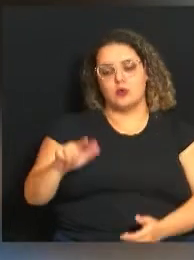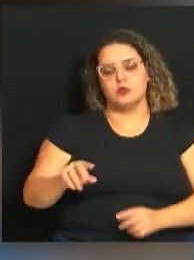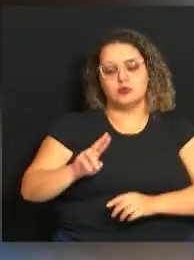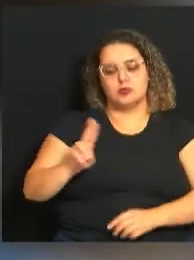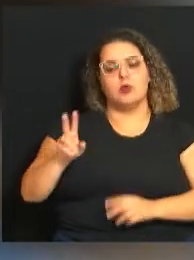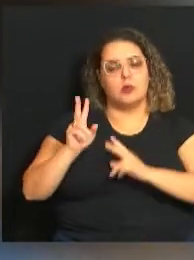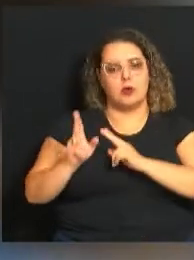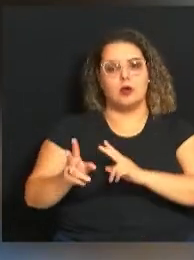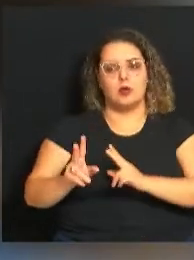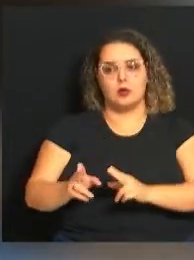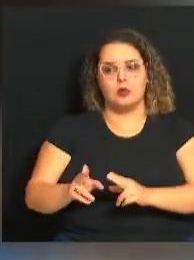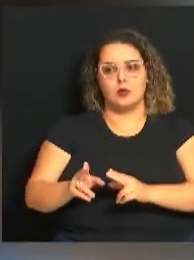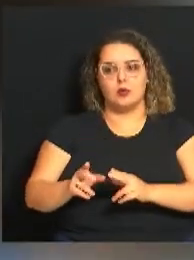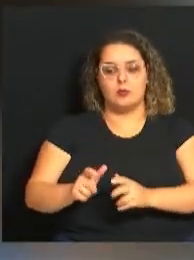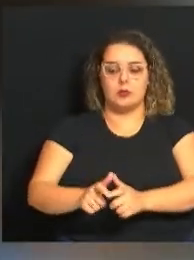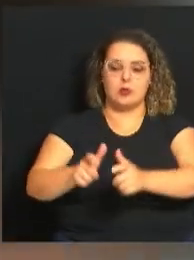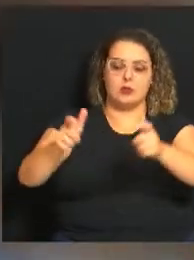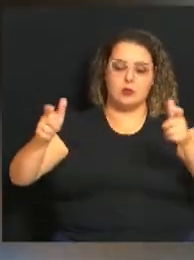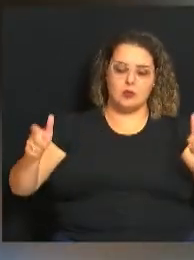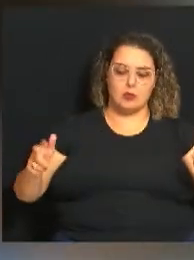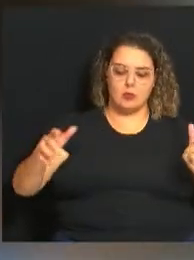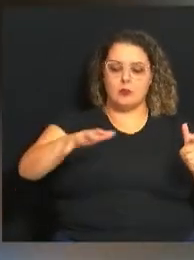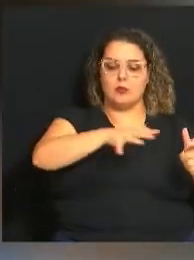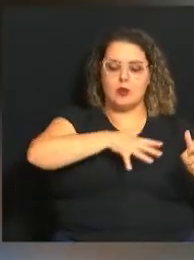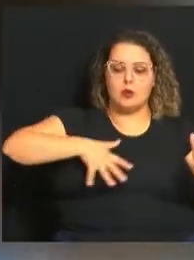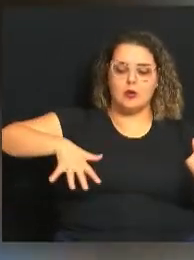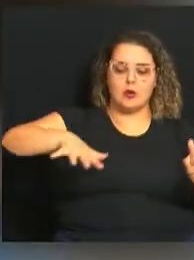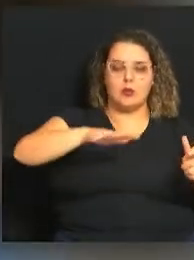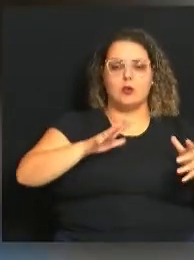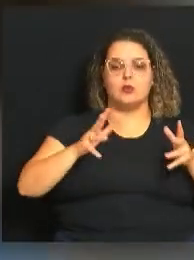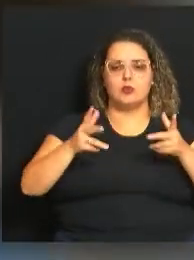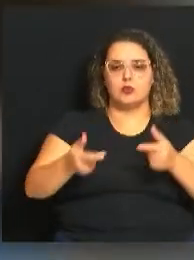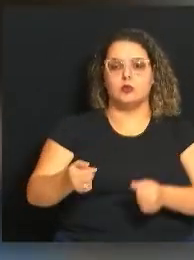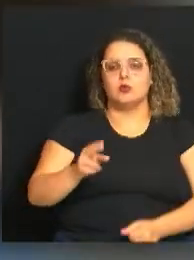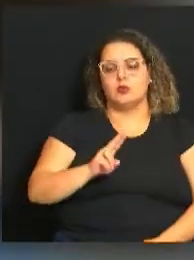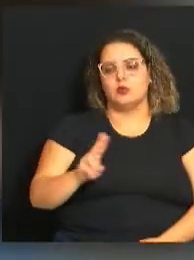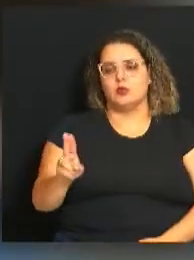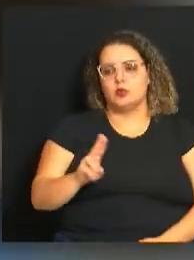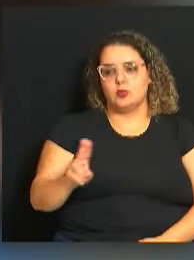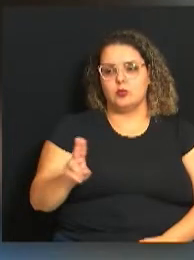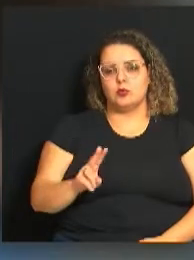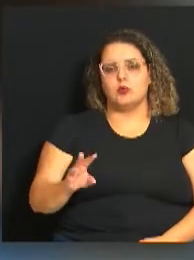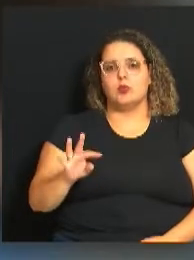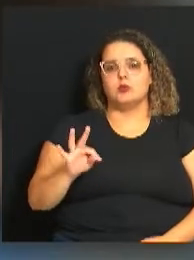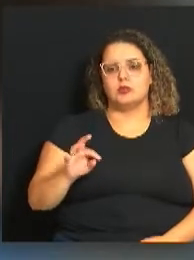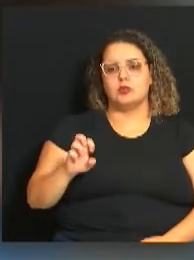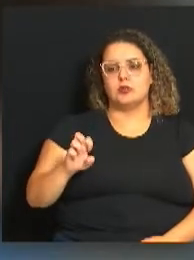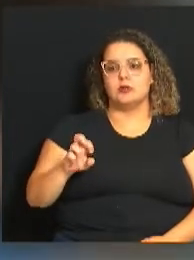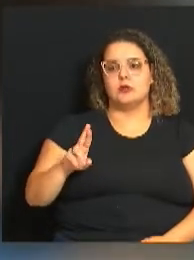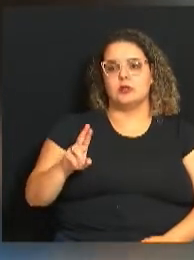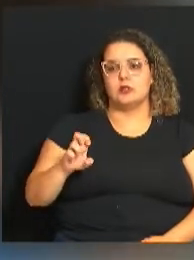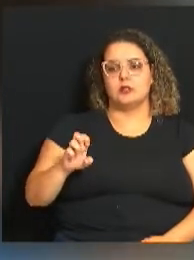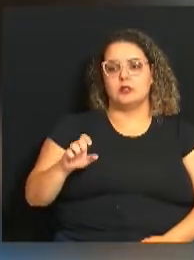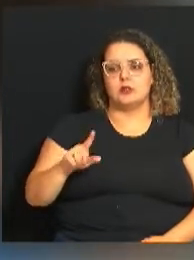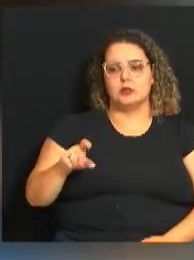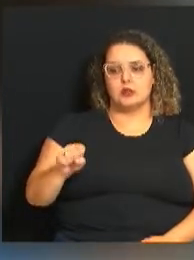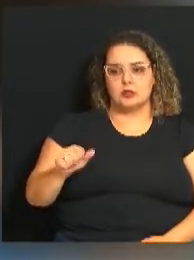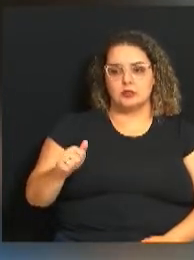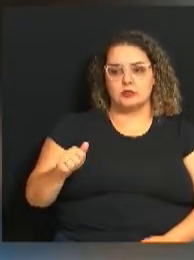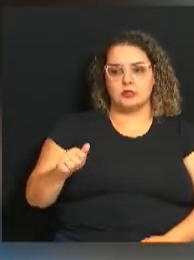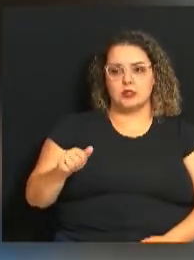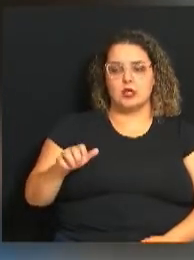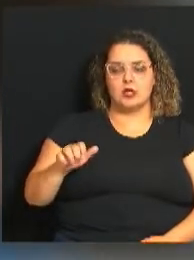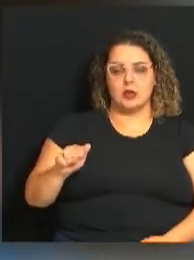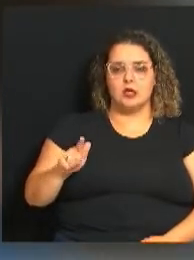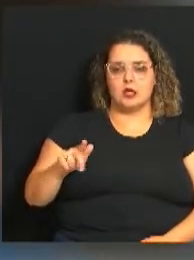nome de Otávio Burnier. Mas o complexo do Centro de Convivência Cultural seria muito